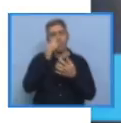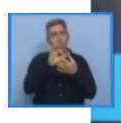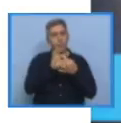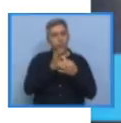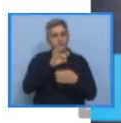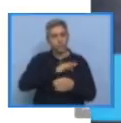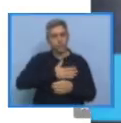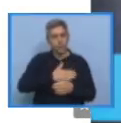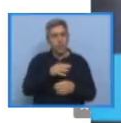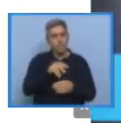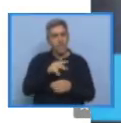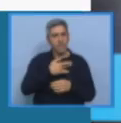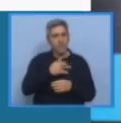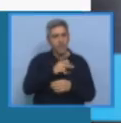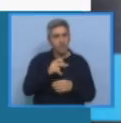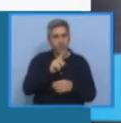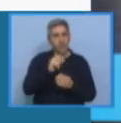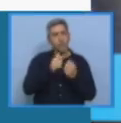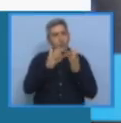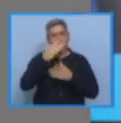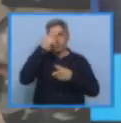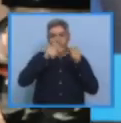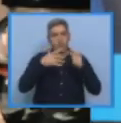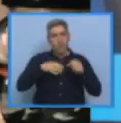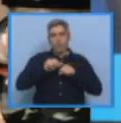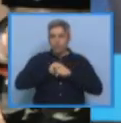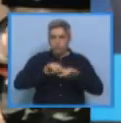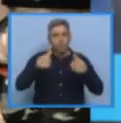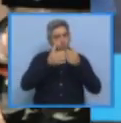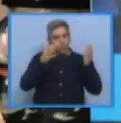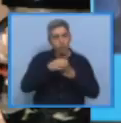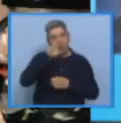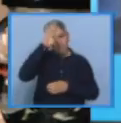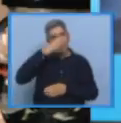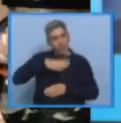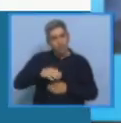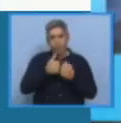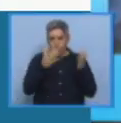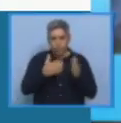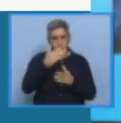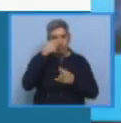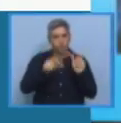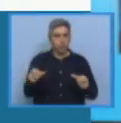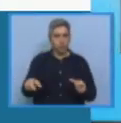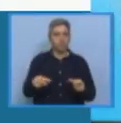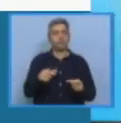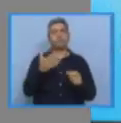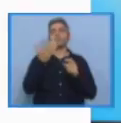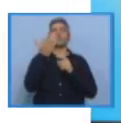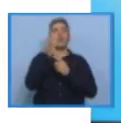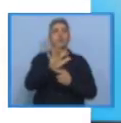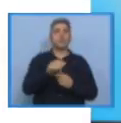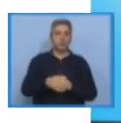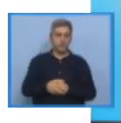e profissionais do setor dos média, mas para toda a gente. O Papa quer, de facto, que esta mensagem chegue a toda a gente. Encontram, por